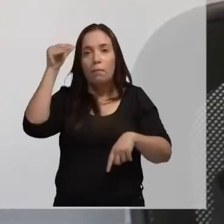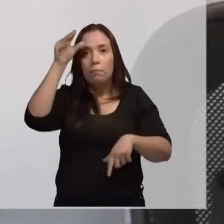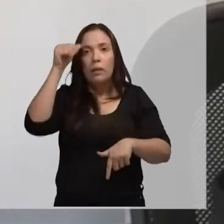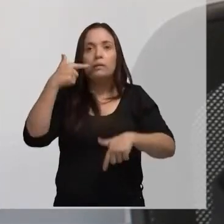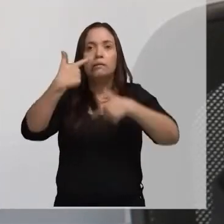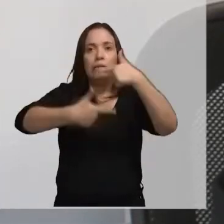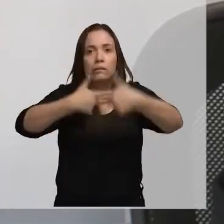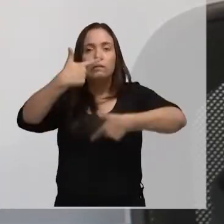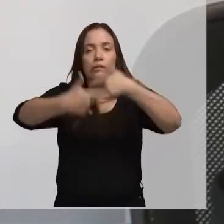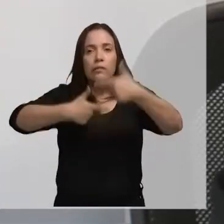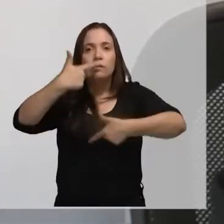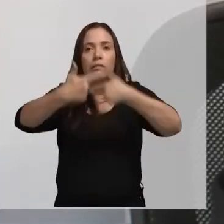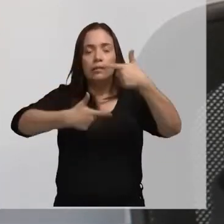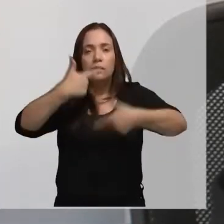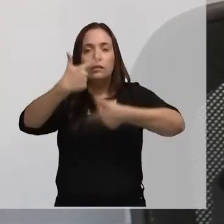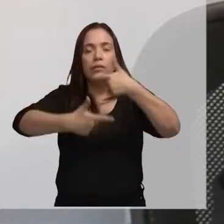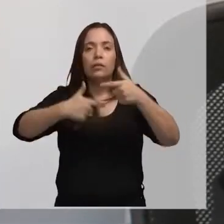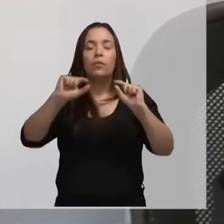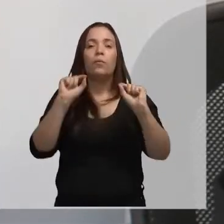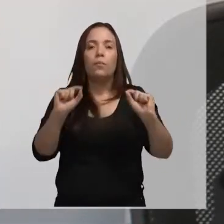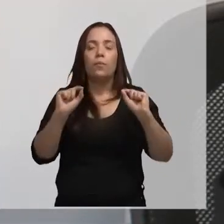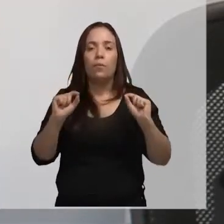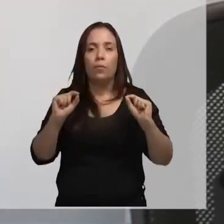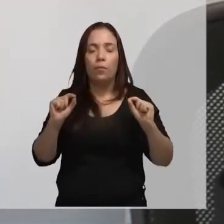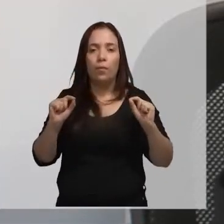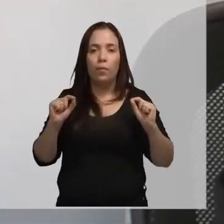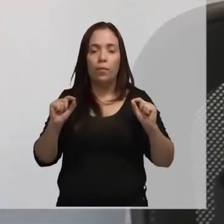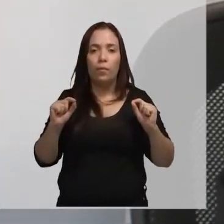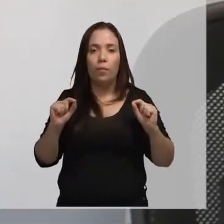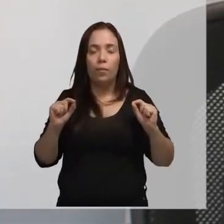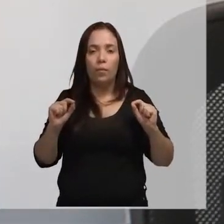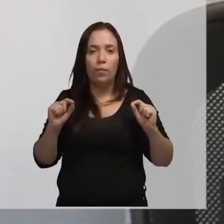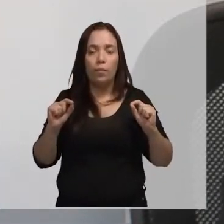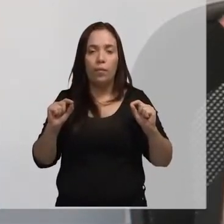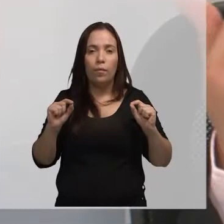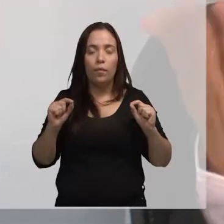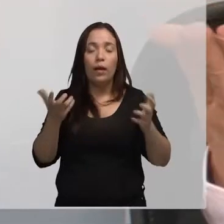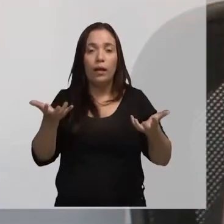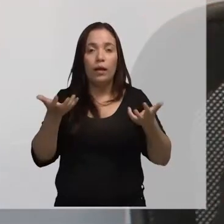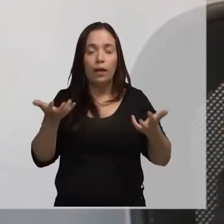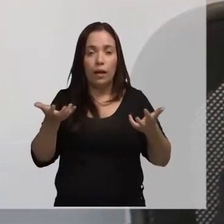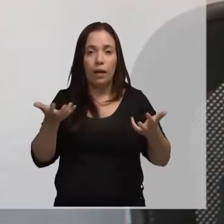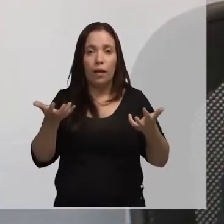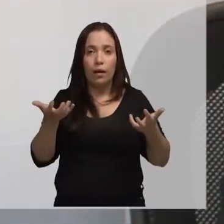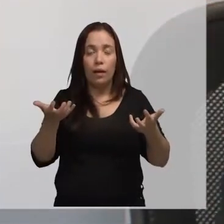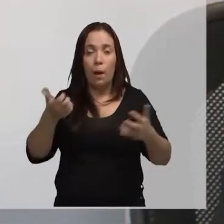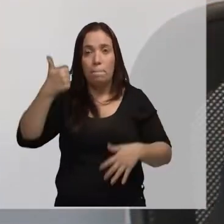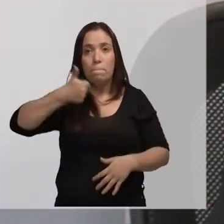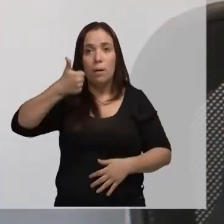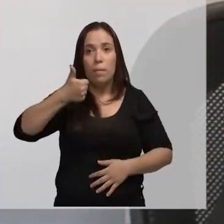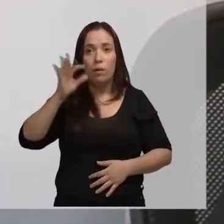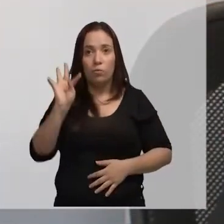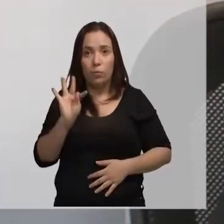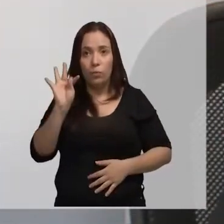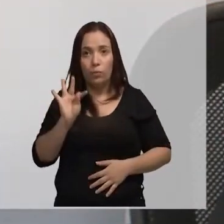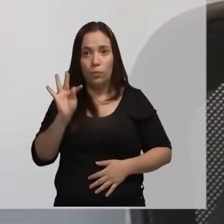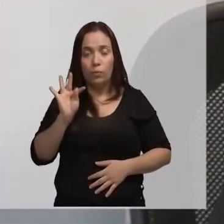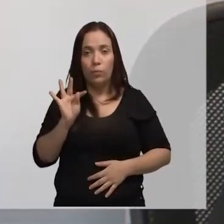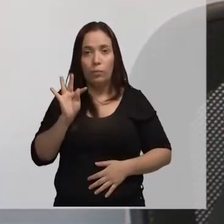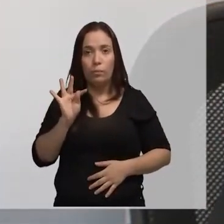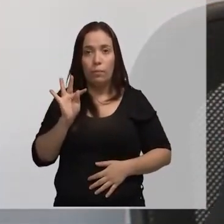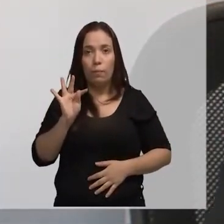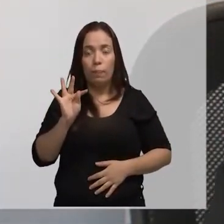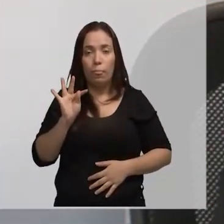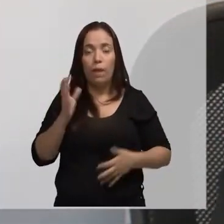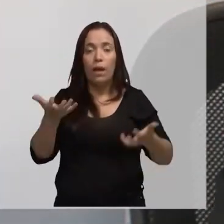Santana para levar consigo, no final agora, no primeiro turno, foi demarcado isso.